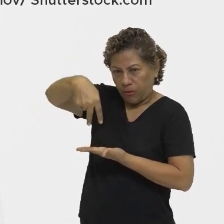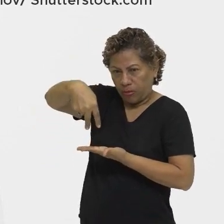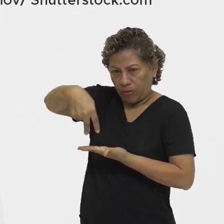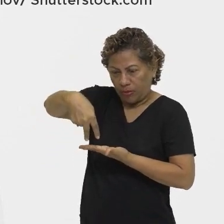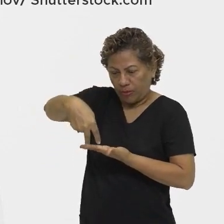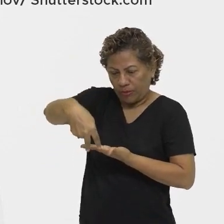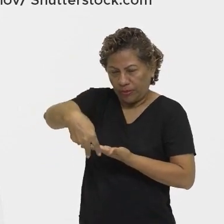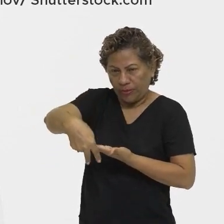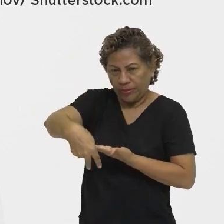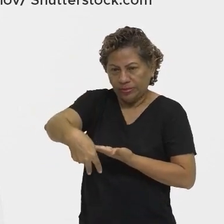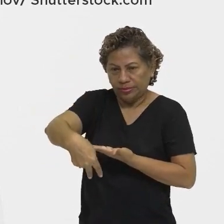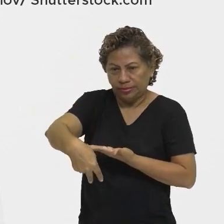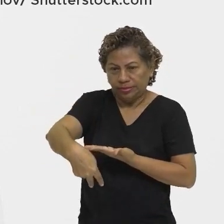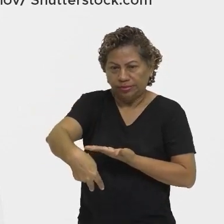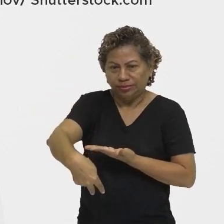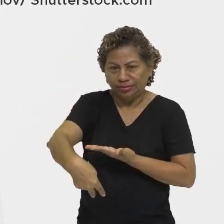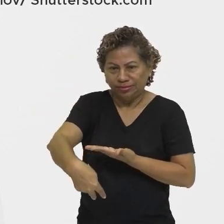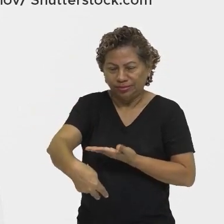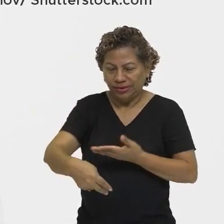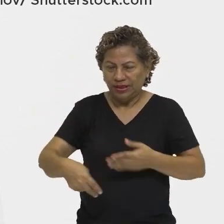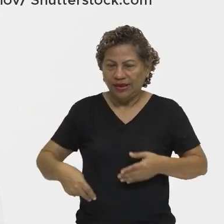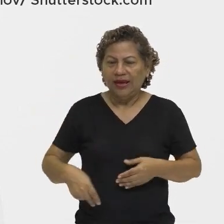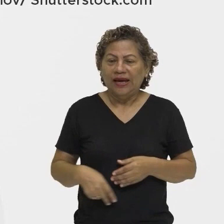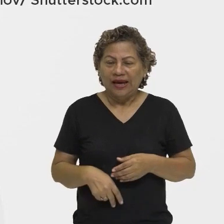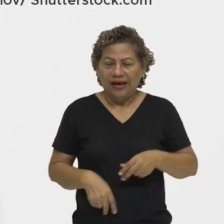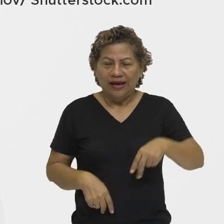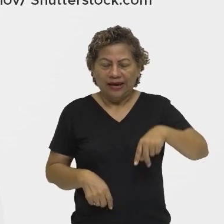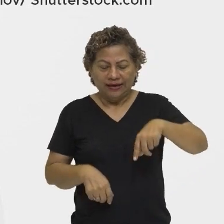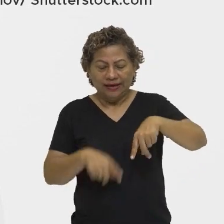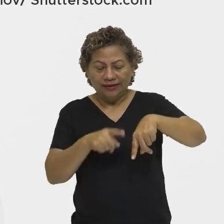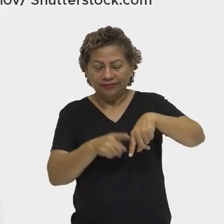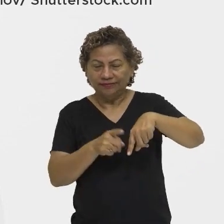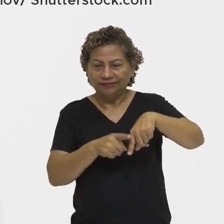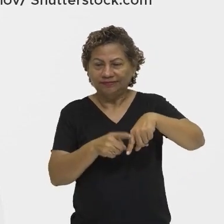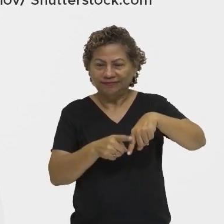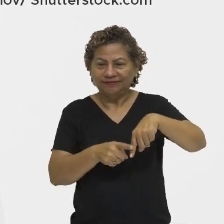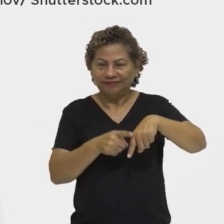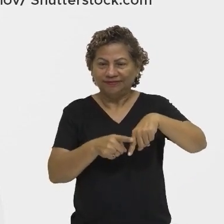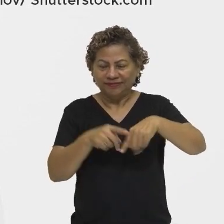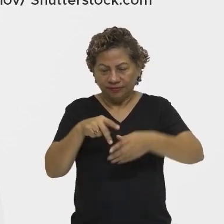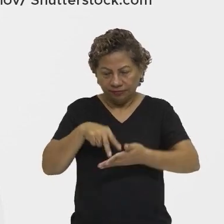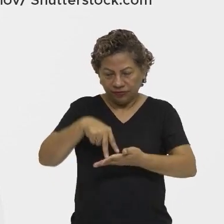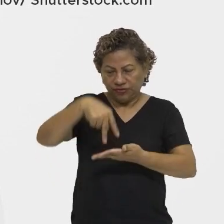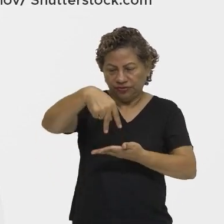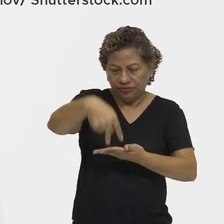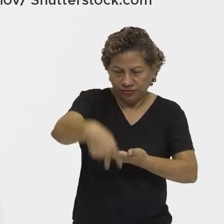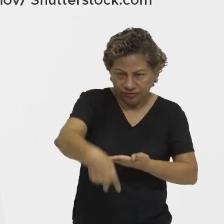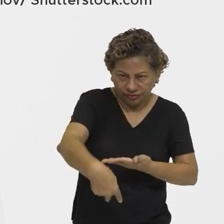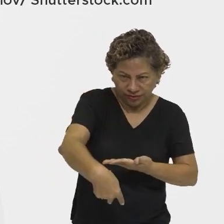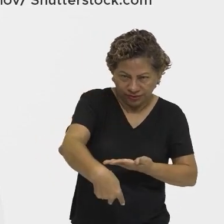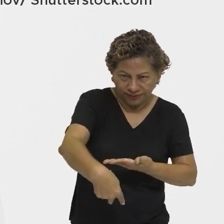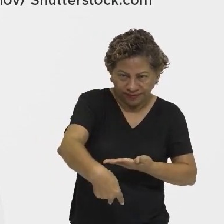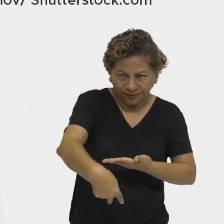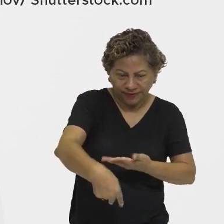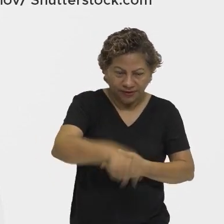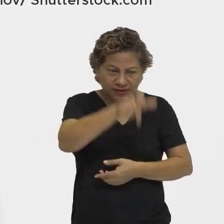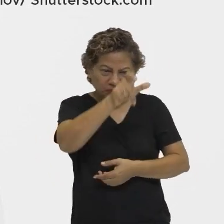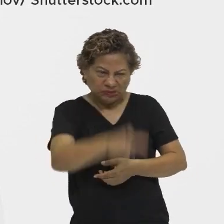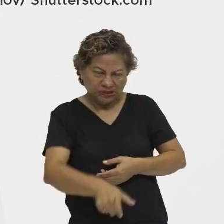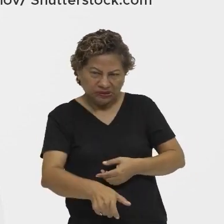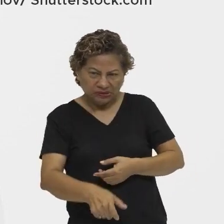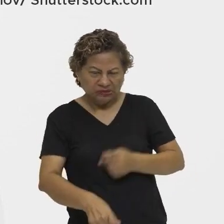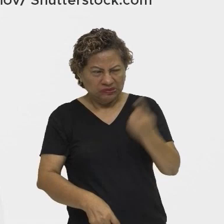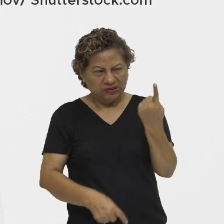pessoa salta de uma determinada altura e esse elástico que segura a pessoa traz ela de volta. Ela fica balançando no elástico há algum